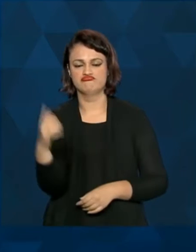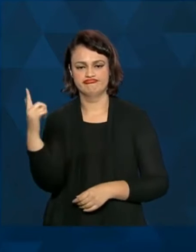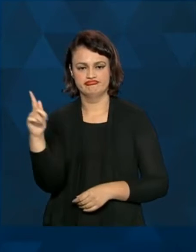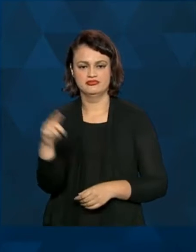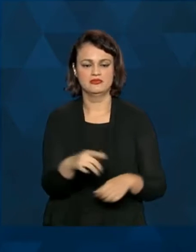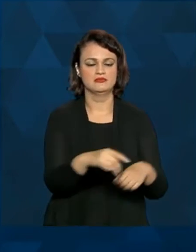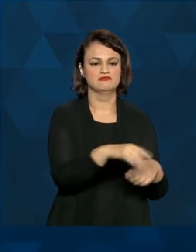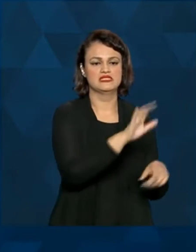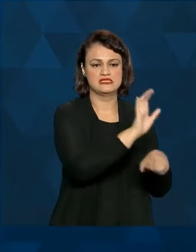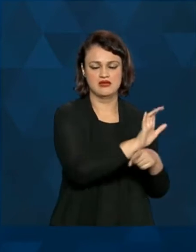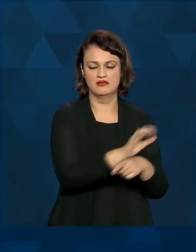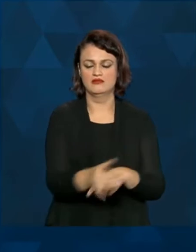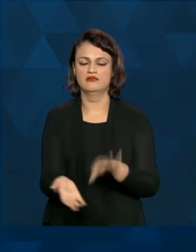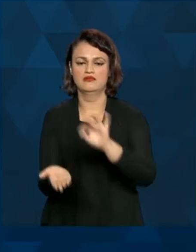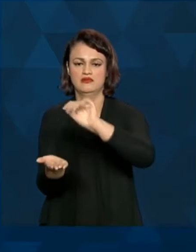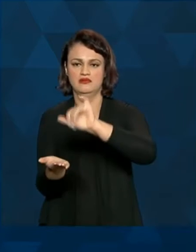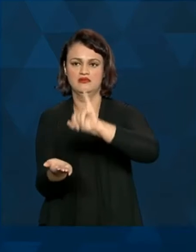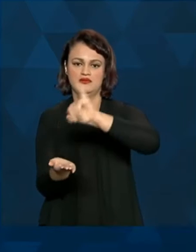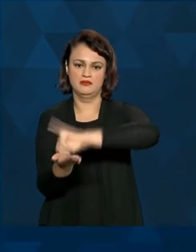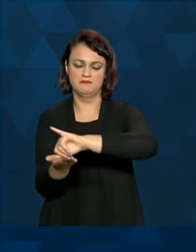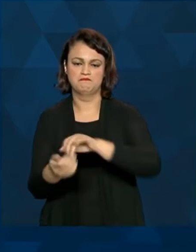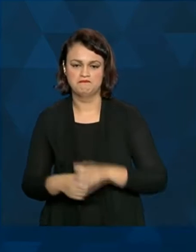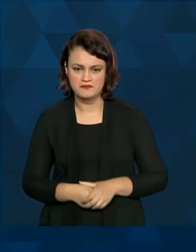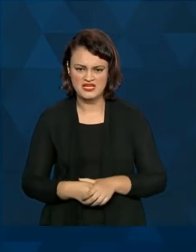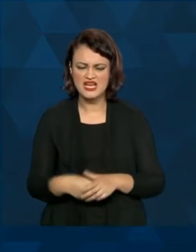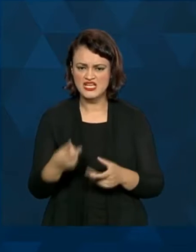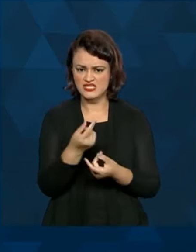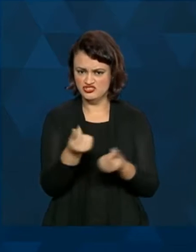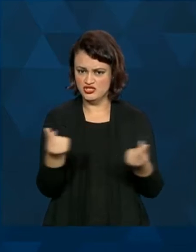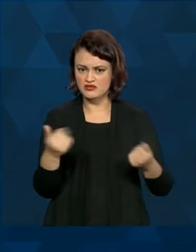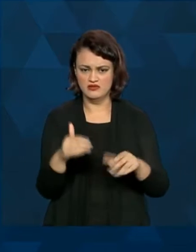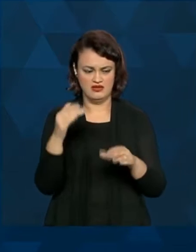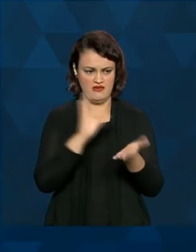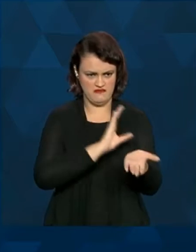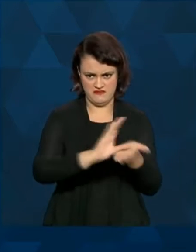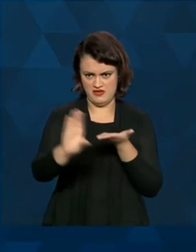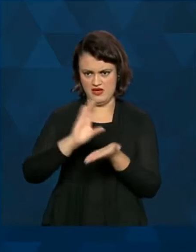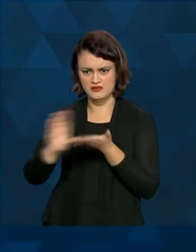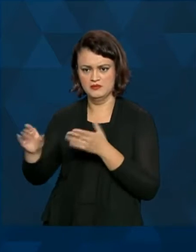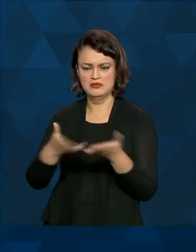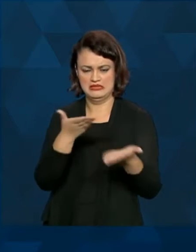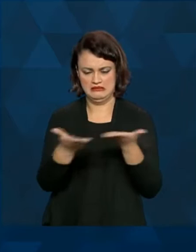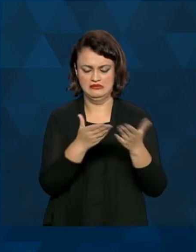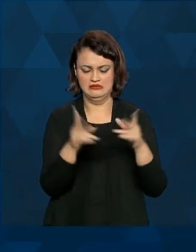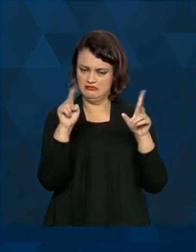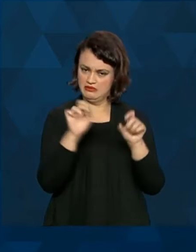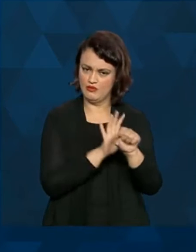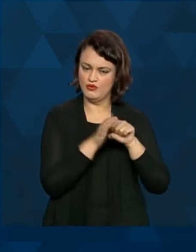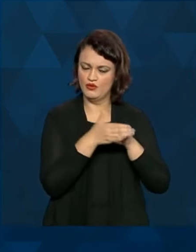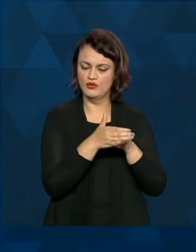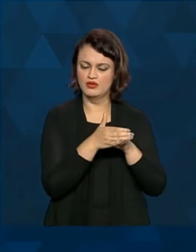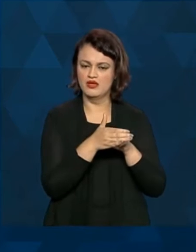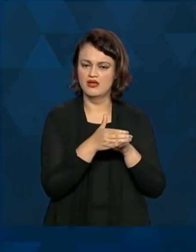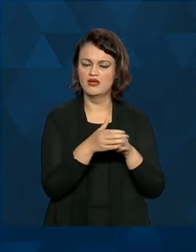Goiás. Lembrando que os recursos para o enfrentamento à Covid foram descentralizados